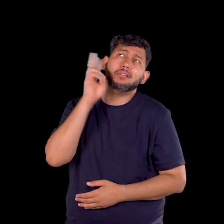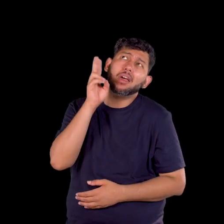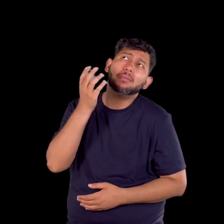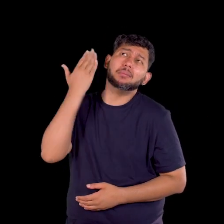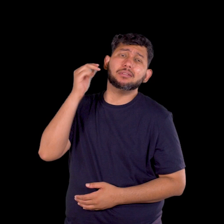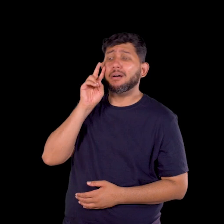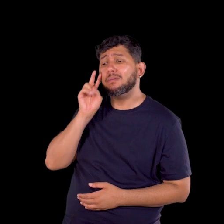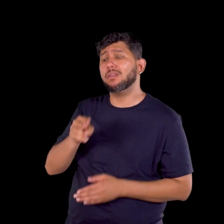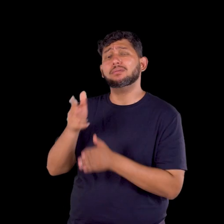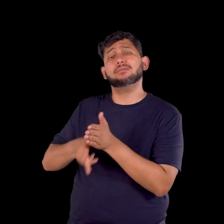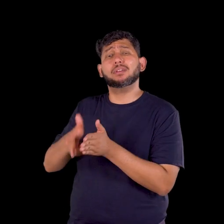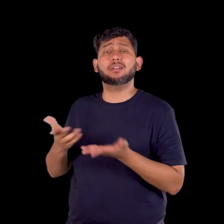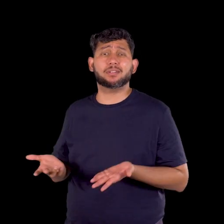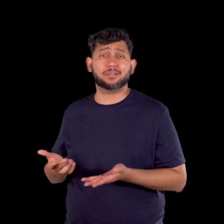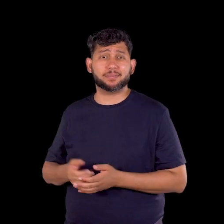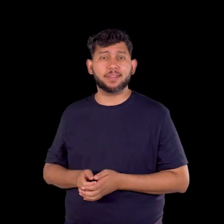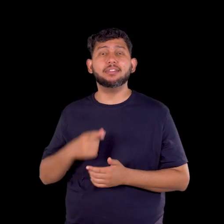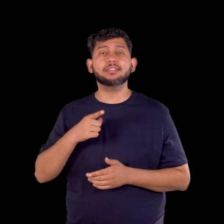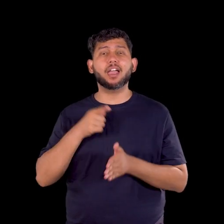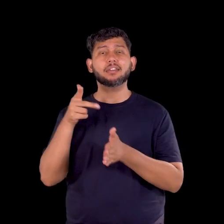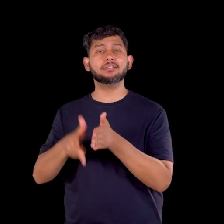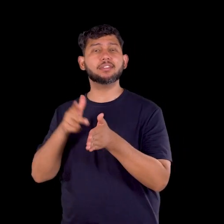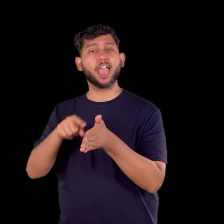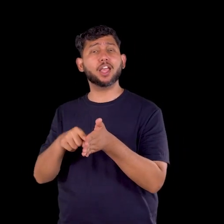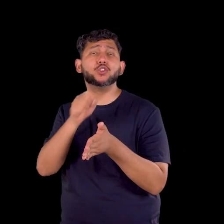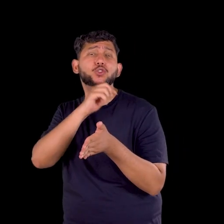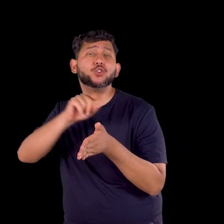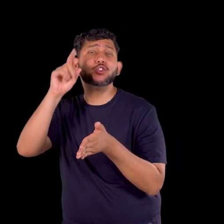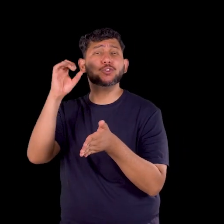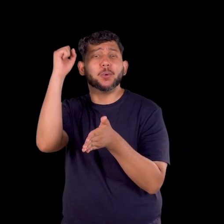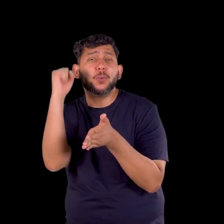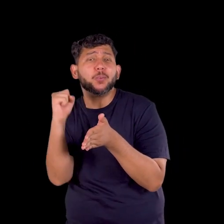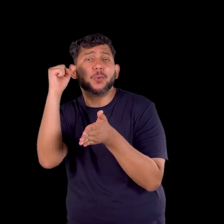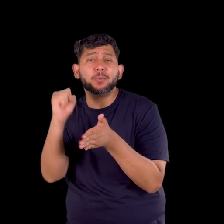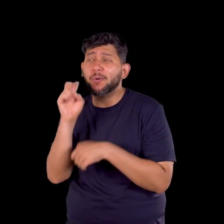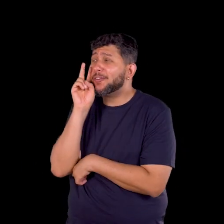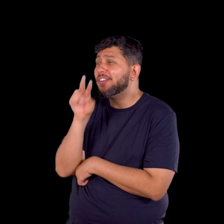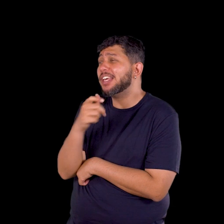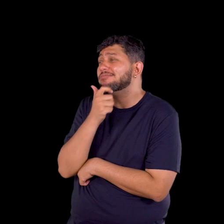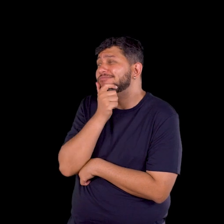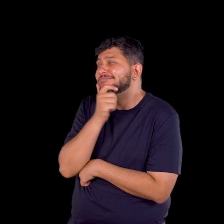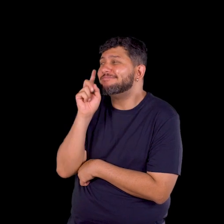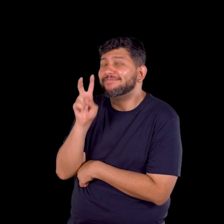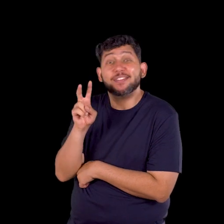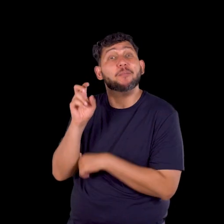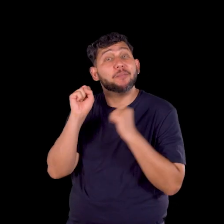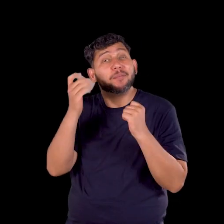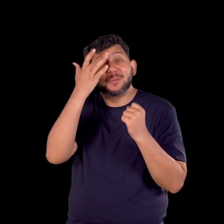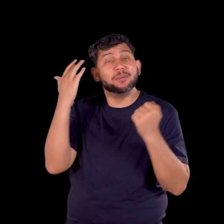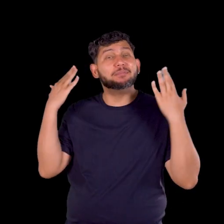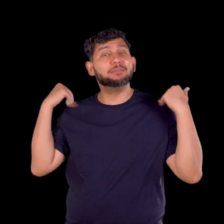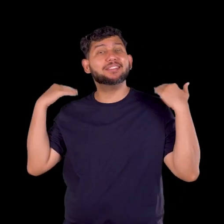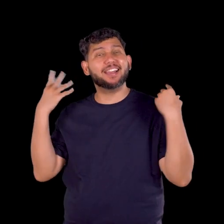nostalgia. Restaram velhas e charmosas locomotivas e vagões que resistem em fazer passeios turísticos